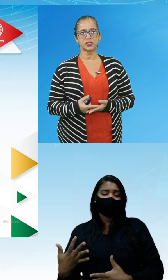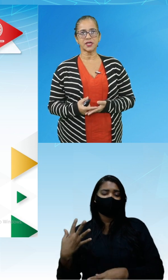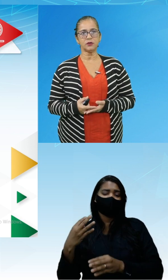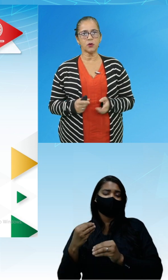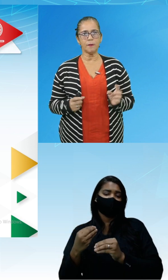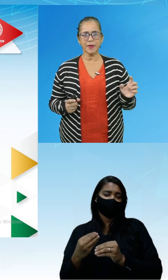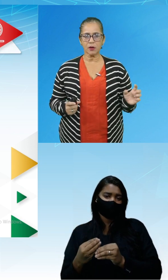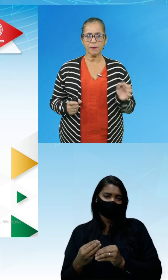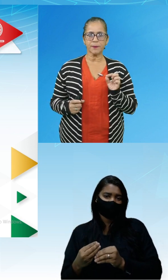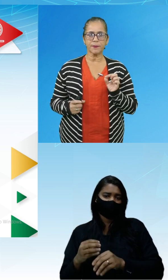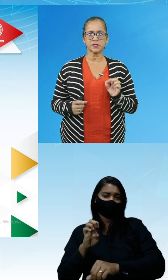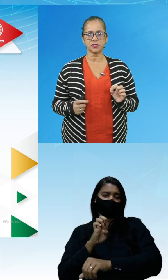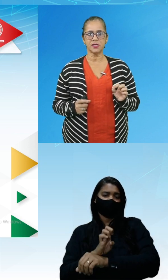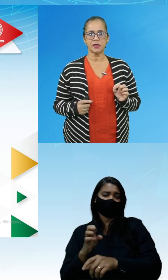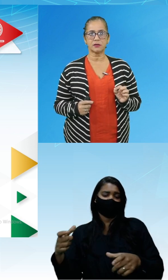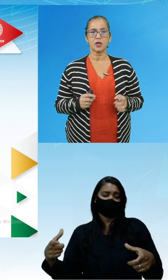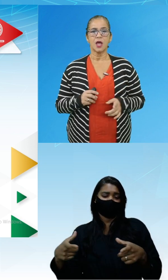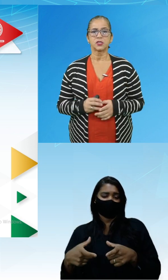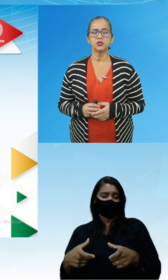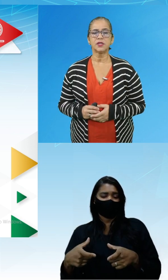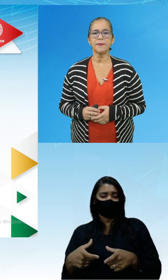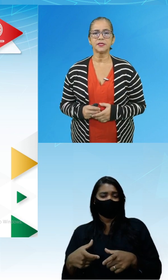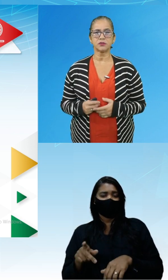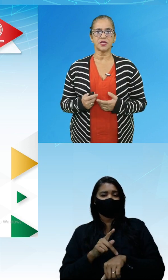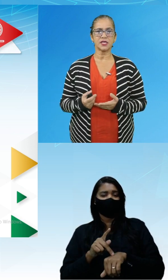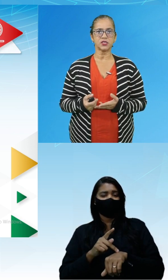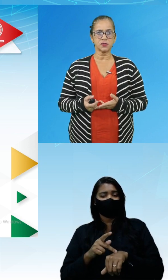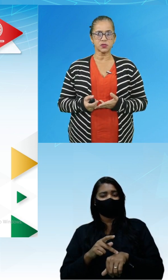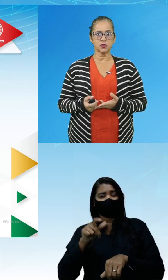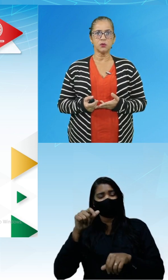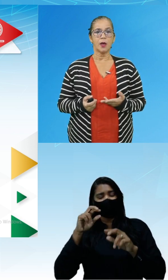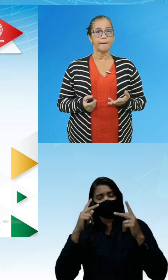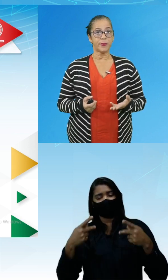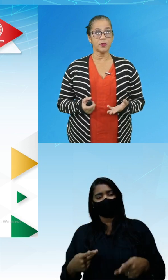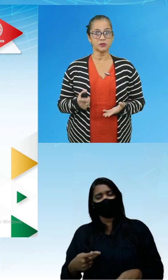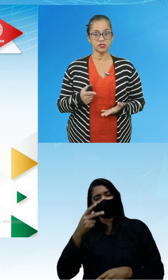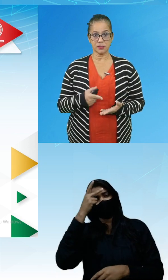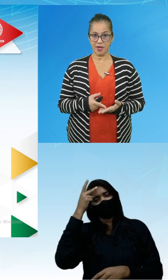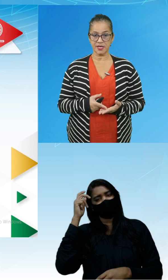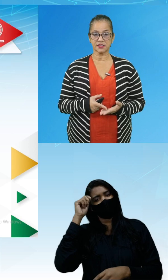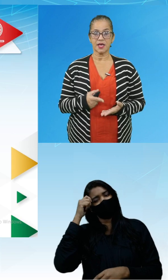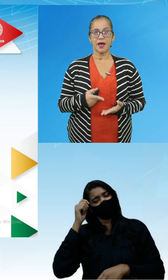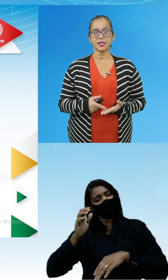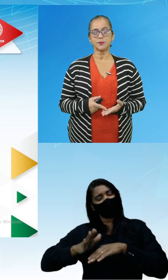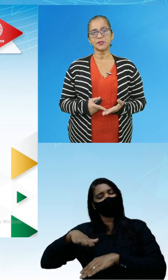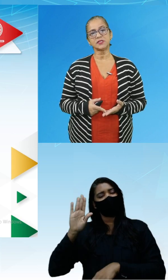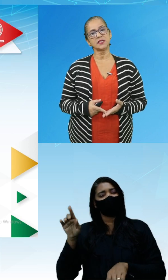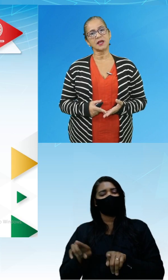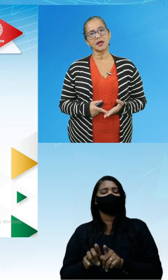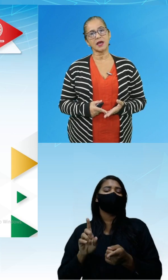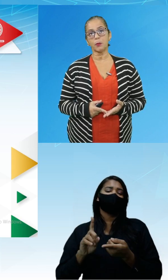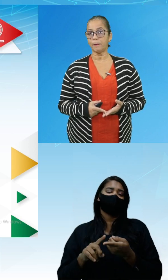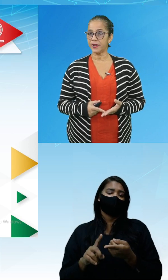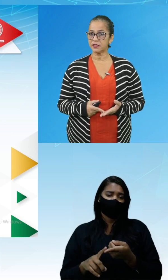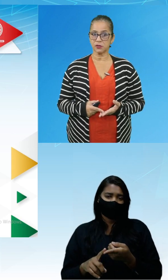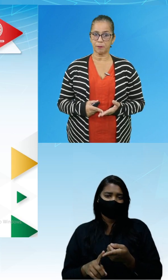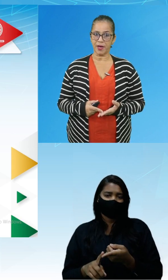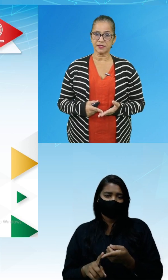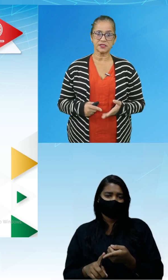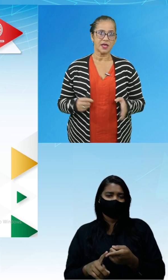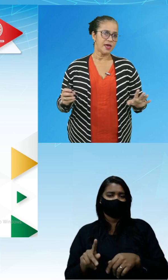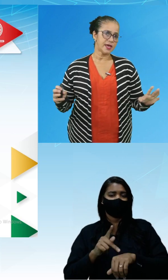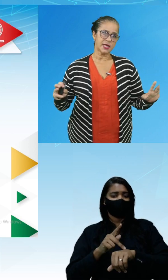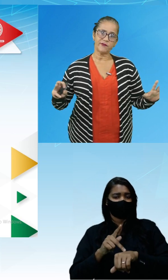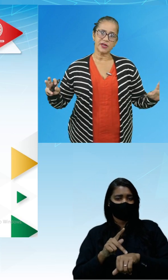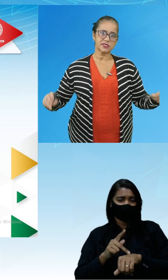um estado com menor proporção de negros, juntamente com o da região sul, pois nos demais as pessoas se declararam pretas ou